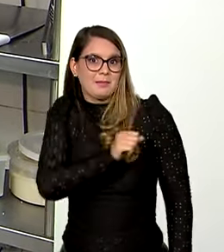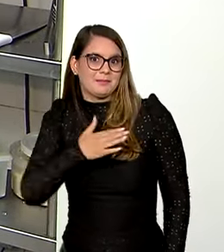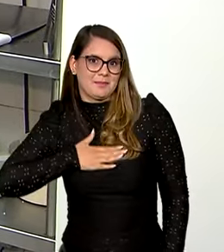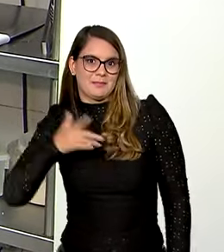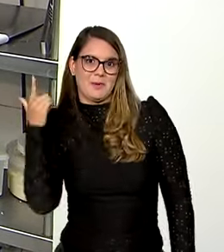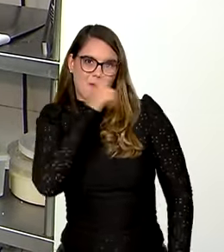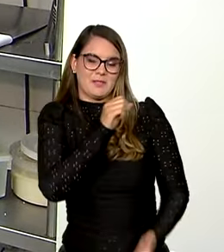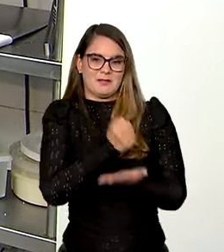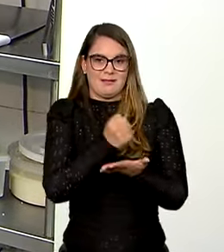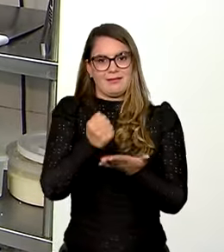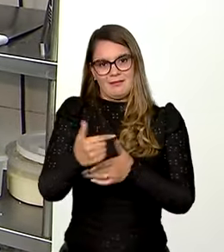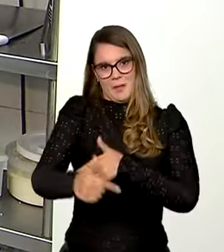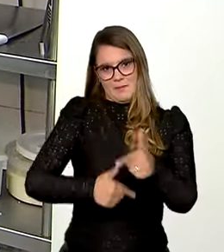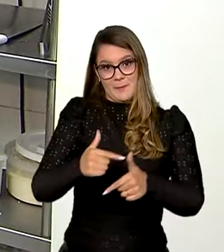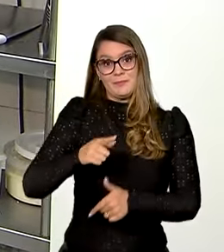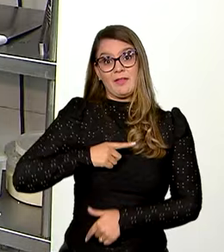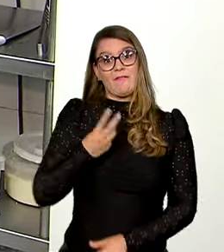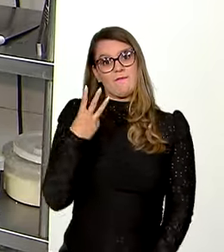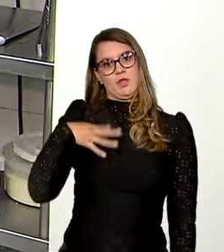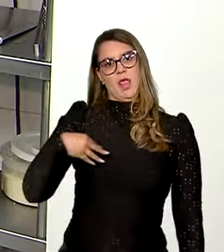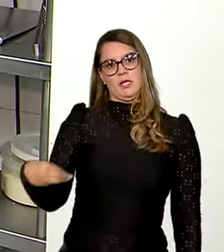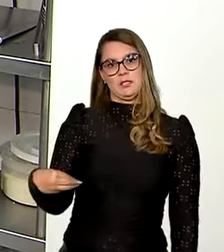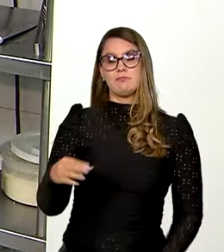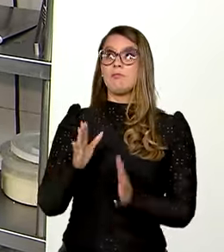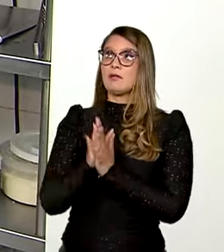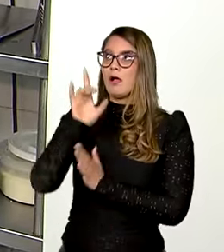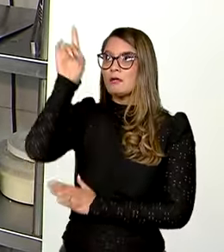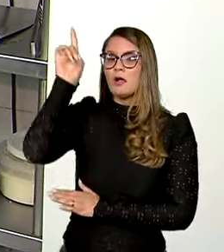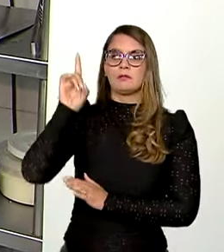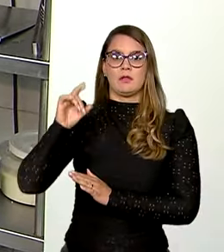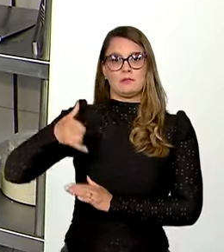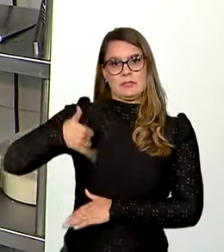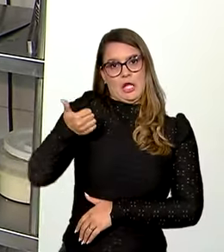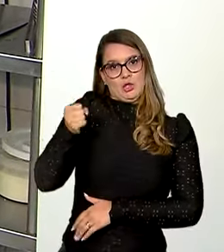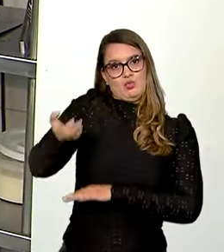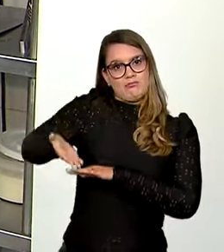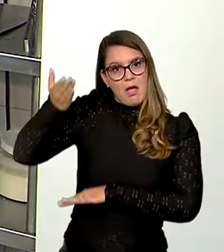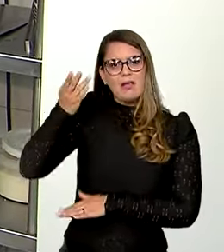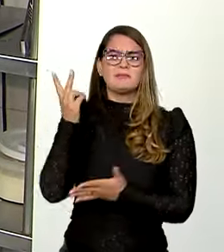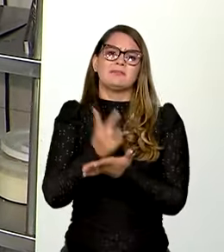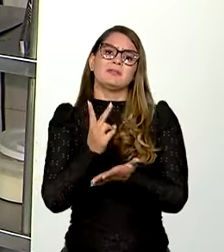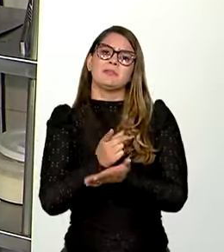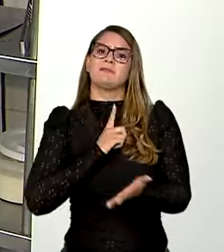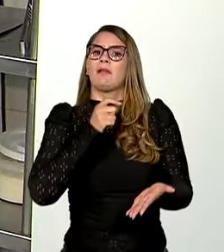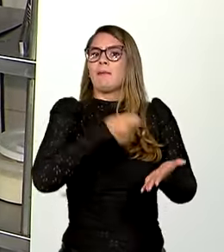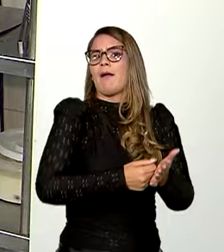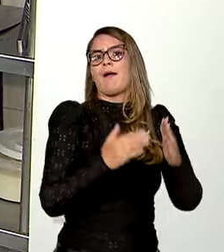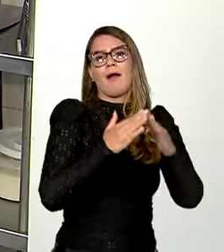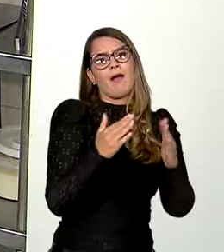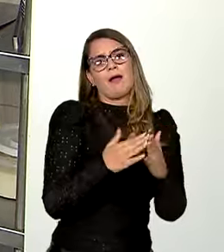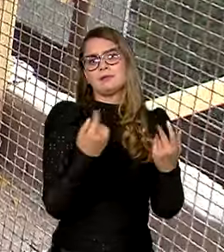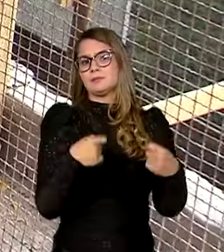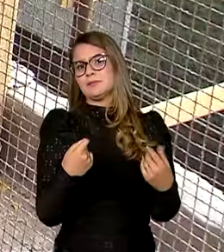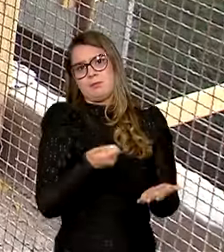consegui um emprego eu tenho três filhos mas graças a Deus são todos de maior e Mas mesmo assim tem outras despesas de casa né que a